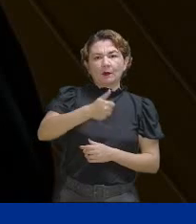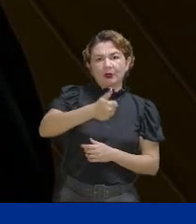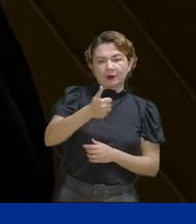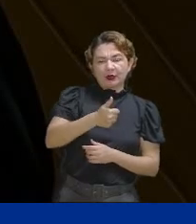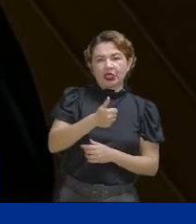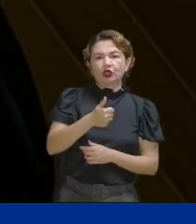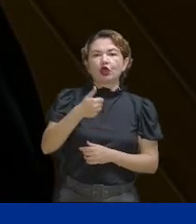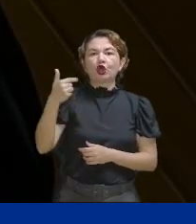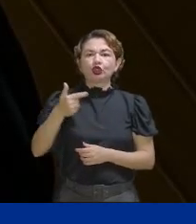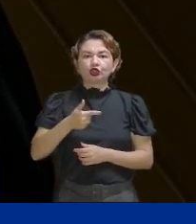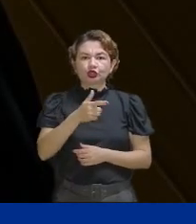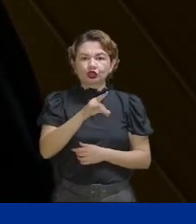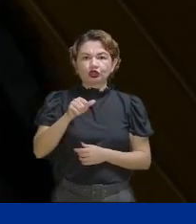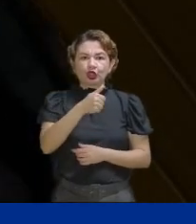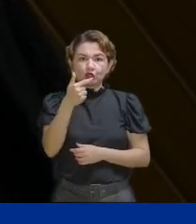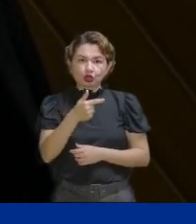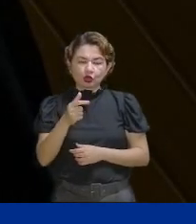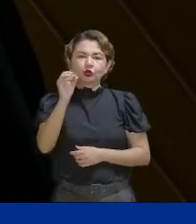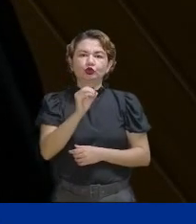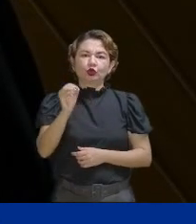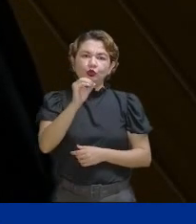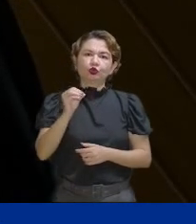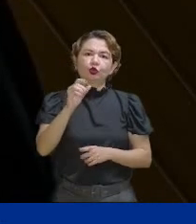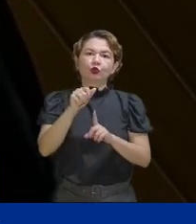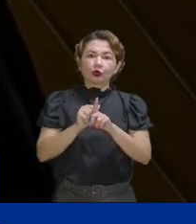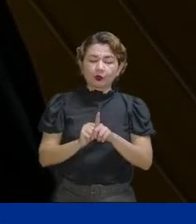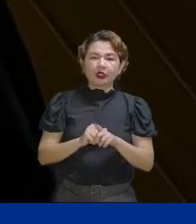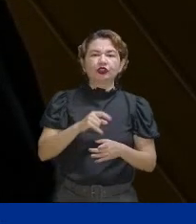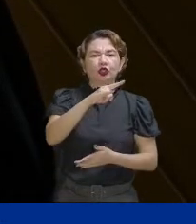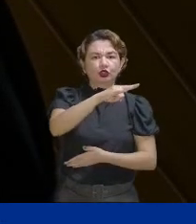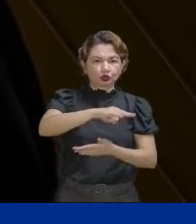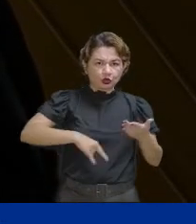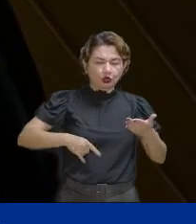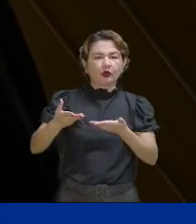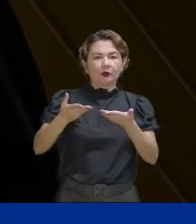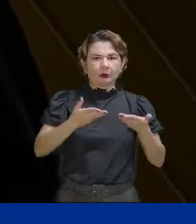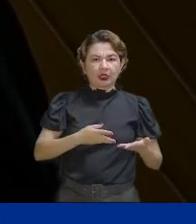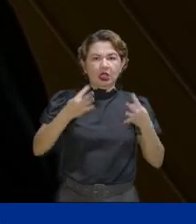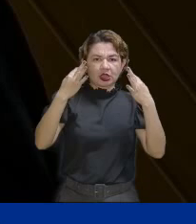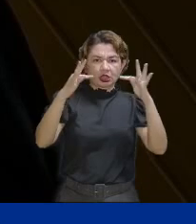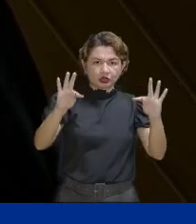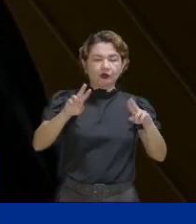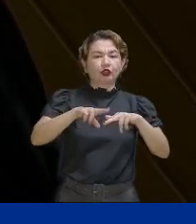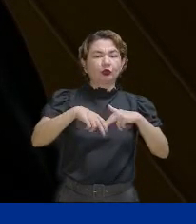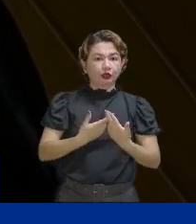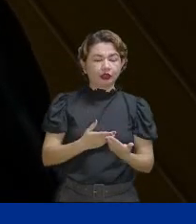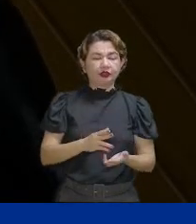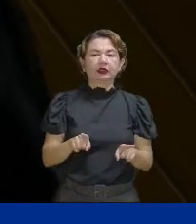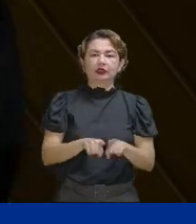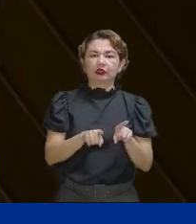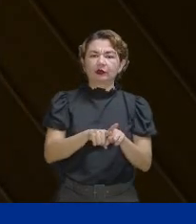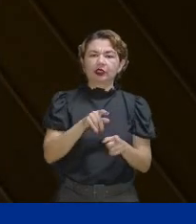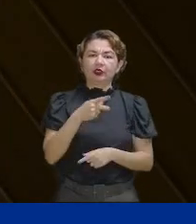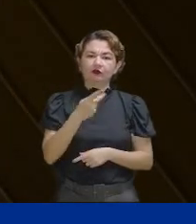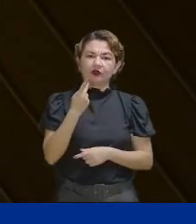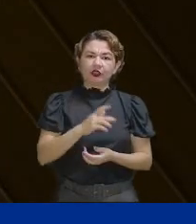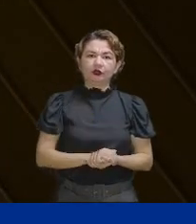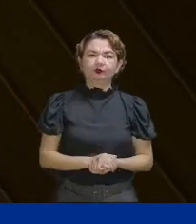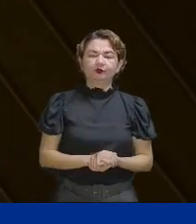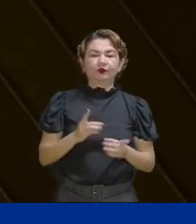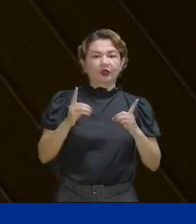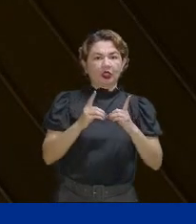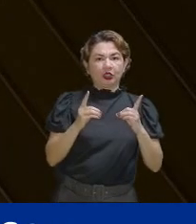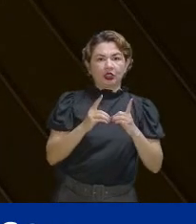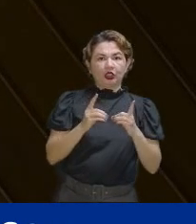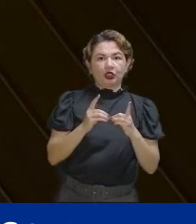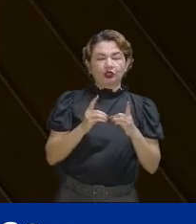de outubro de 2022, e os documentos prestados pelas testemunhas, fecho aspas. Nesse contexto, afirmou que, abro aspas, que os